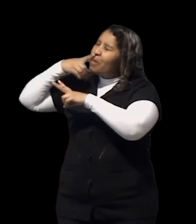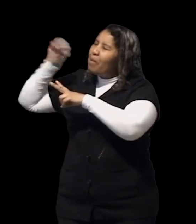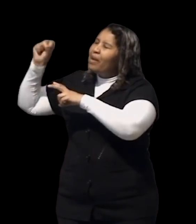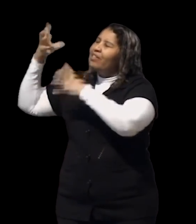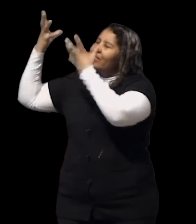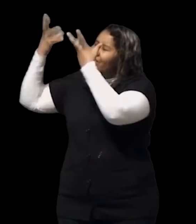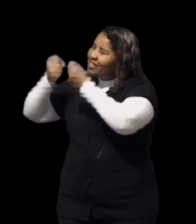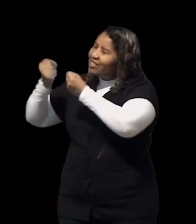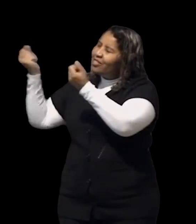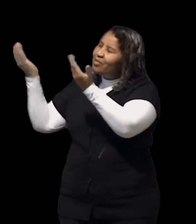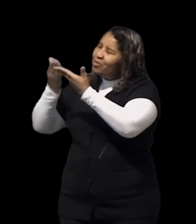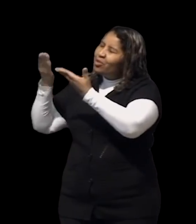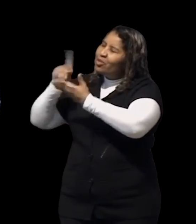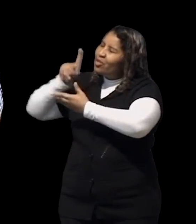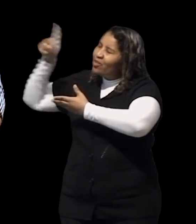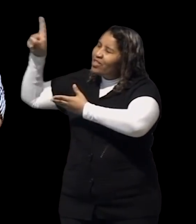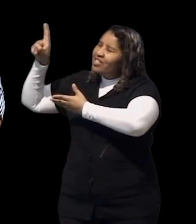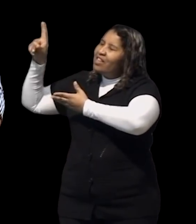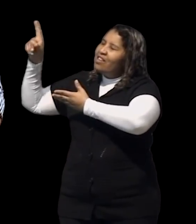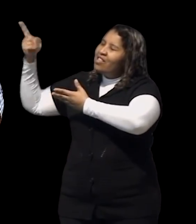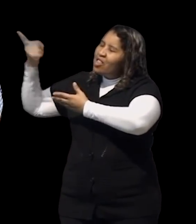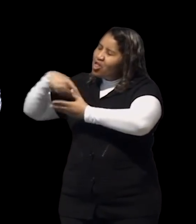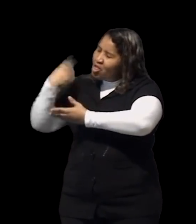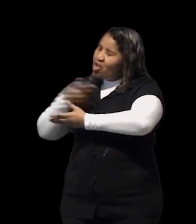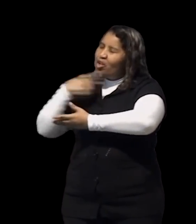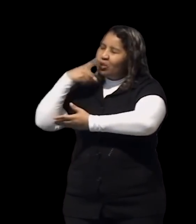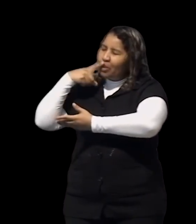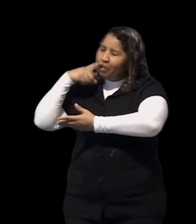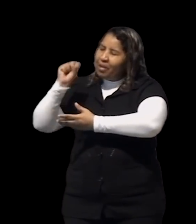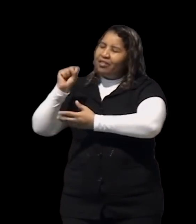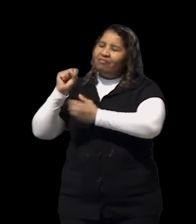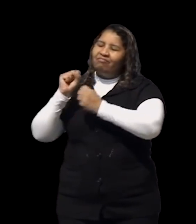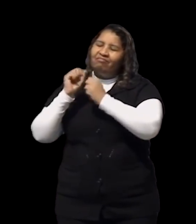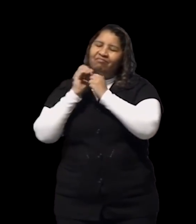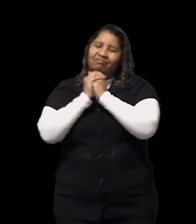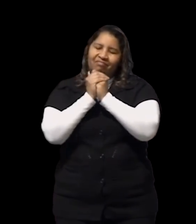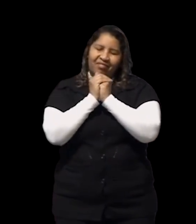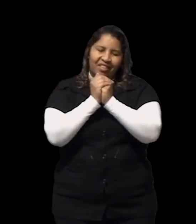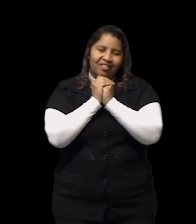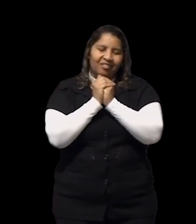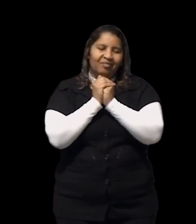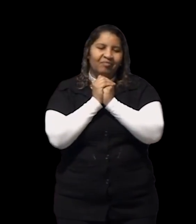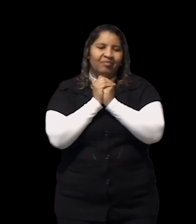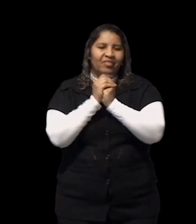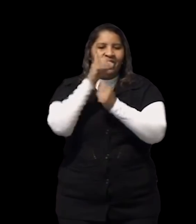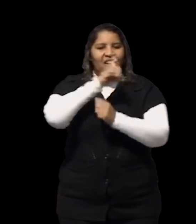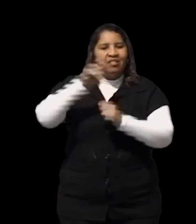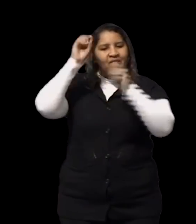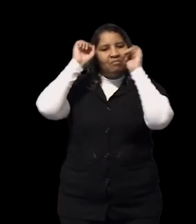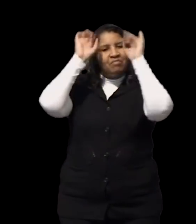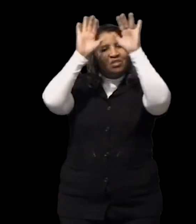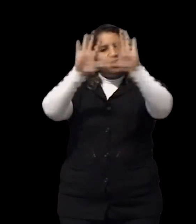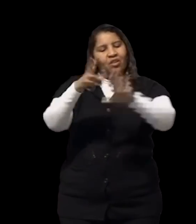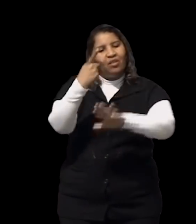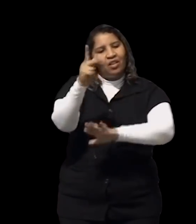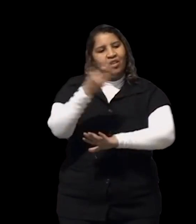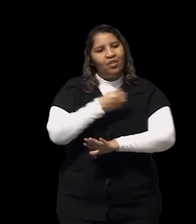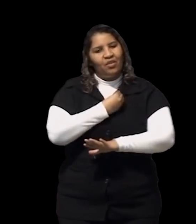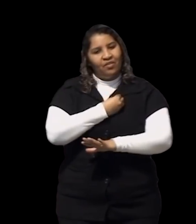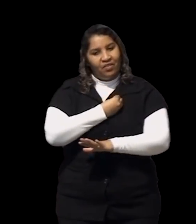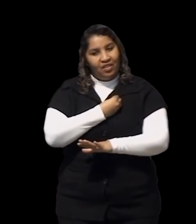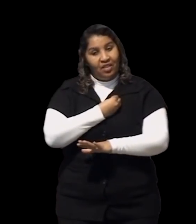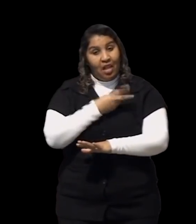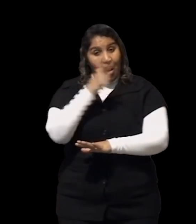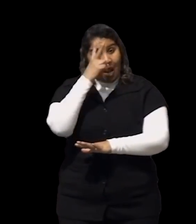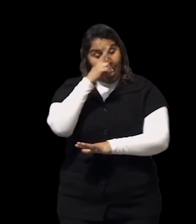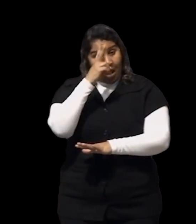amém amém e Amém Deus abençoe a sua vida lembre-se que a Igreja Batista de Bom Retiro